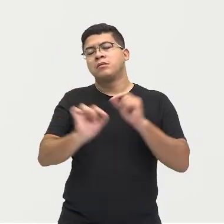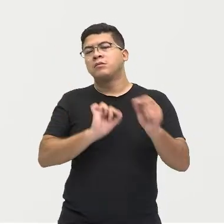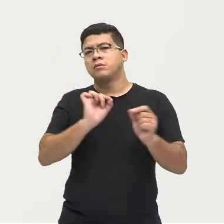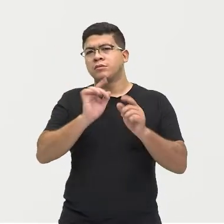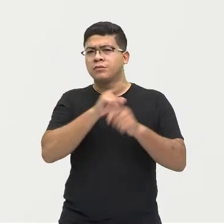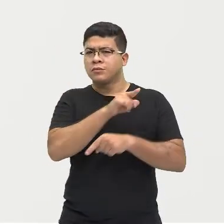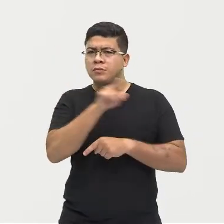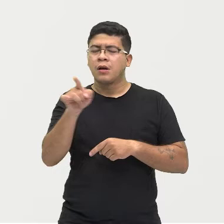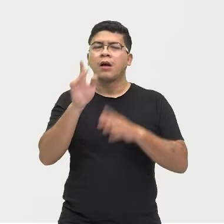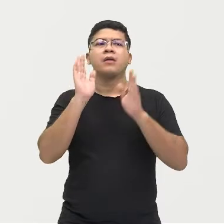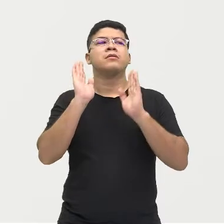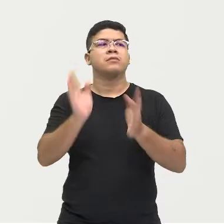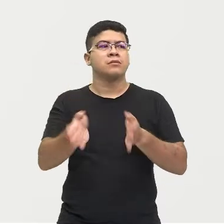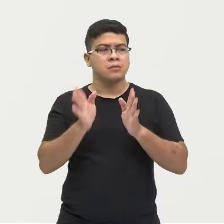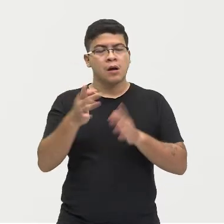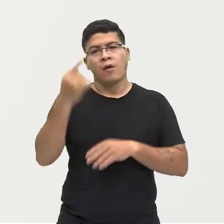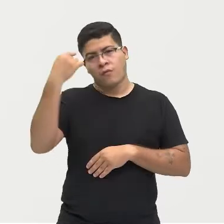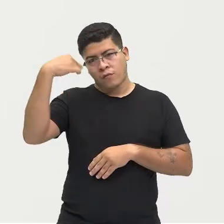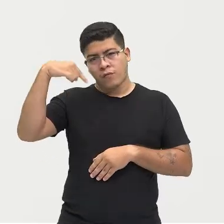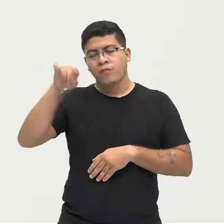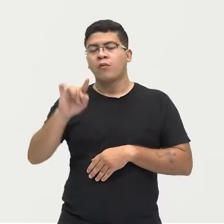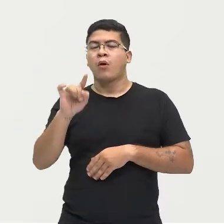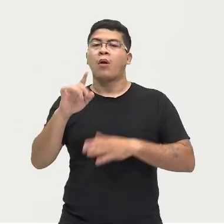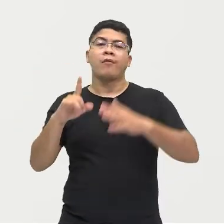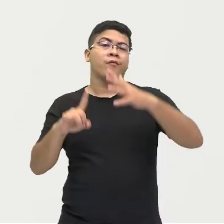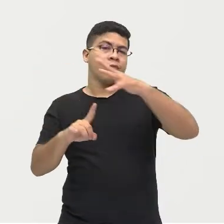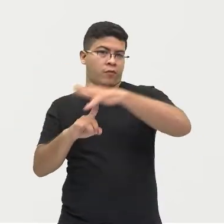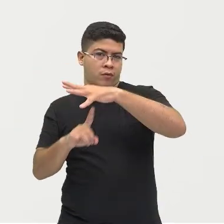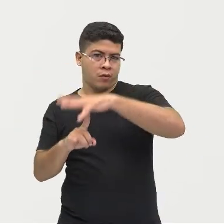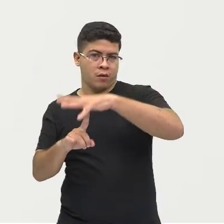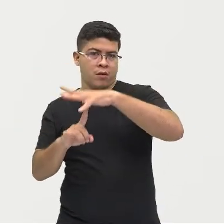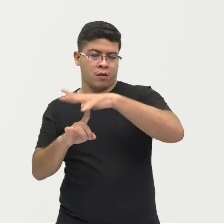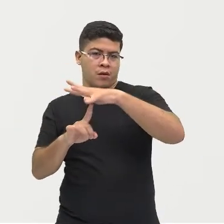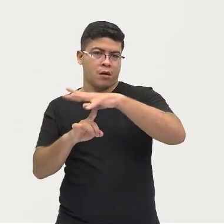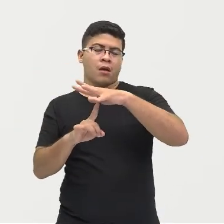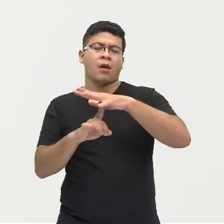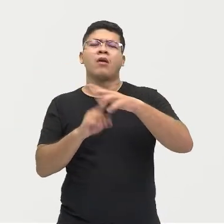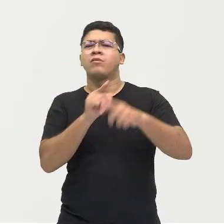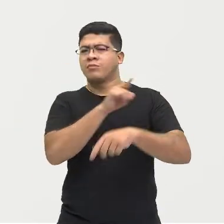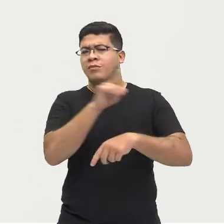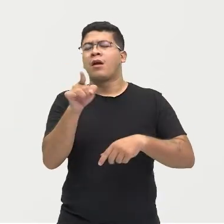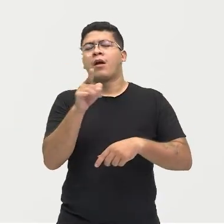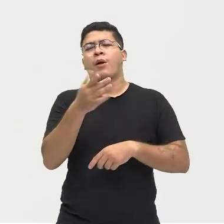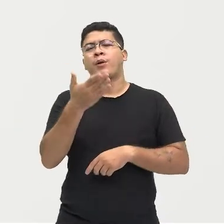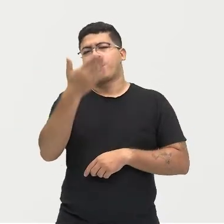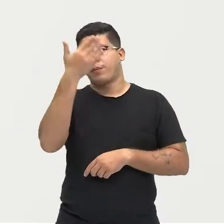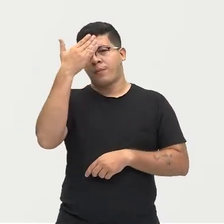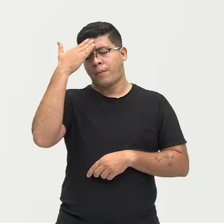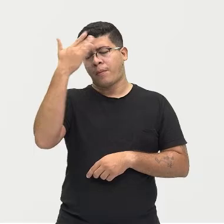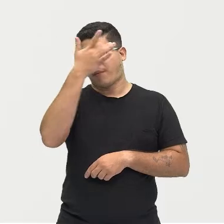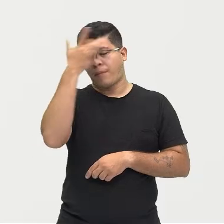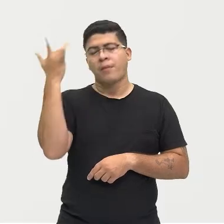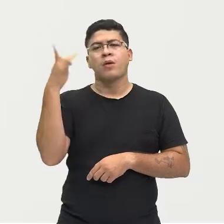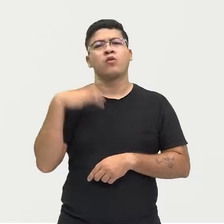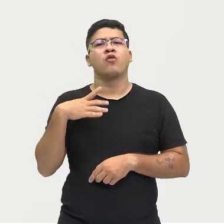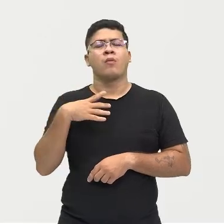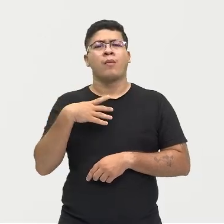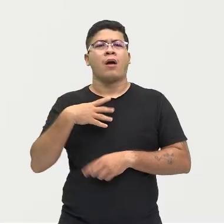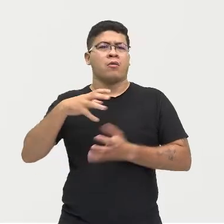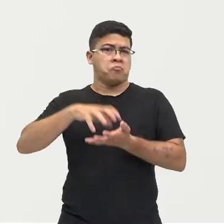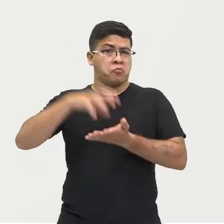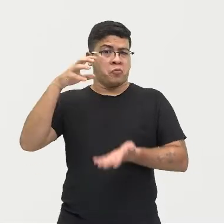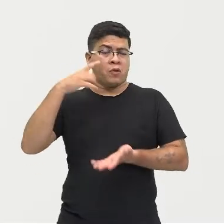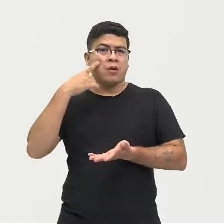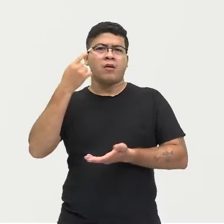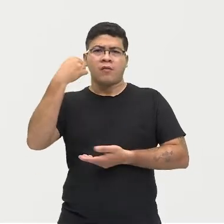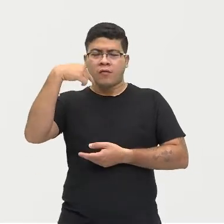já deve ter ido à feira, ou já deve ter, principalmente os mais velhos, percebem quando a gente vai à feira comprar o